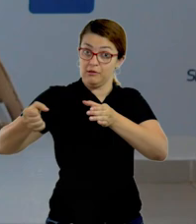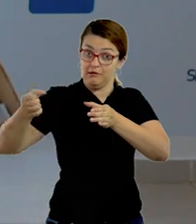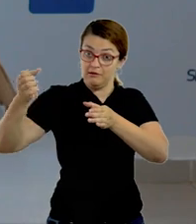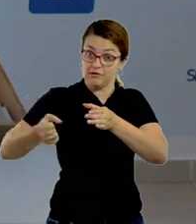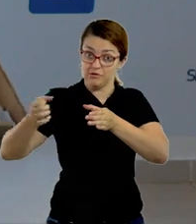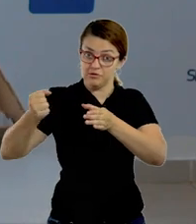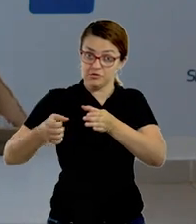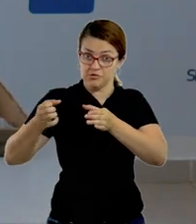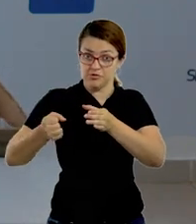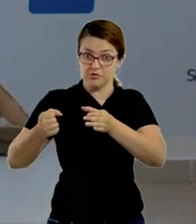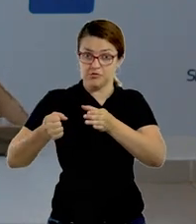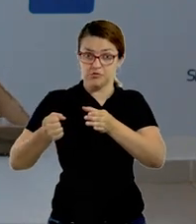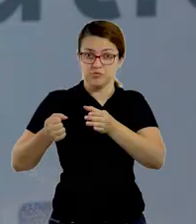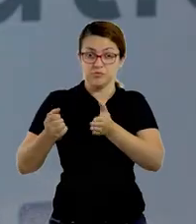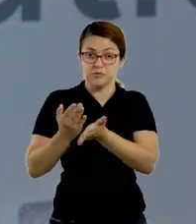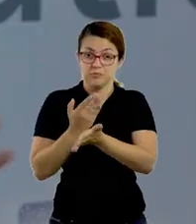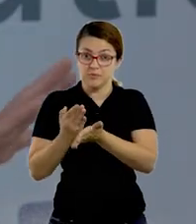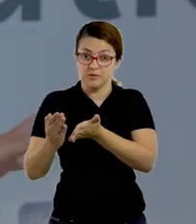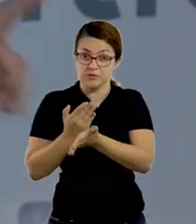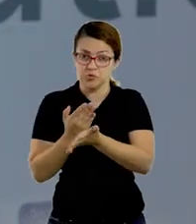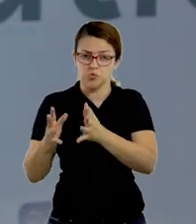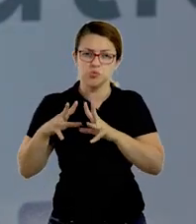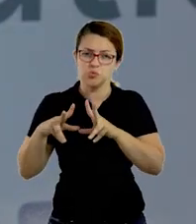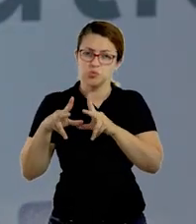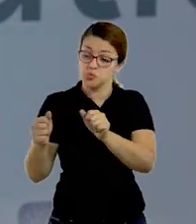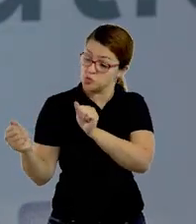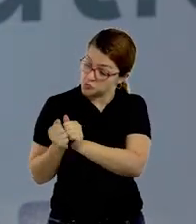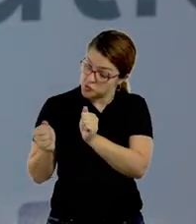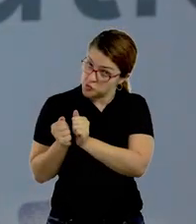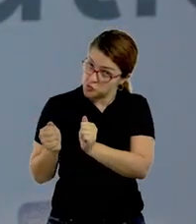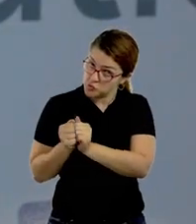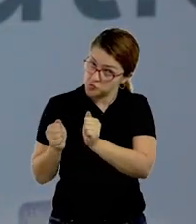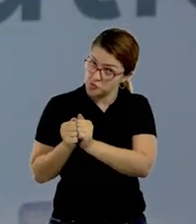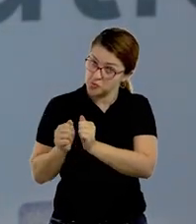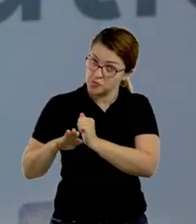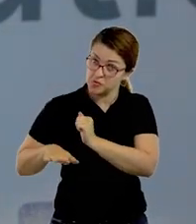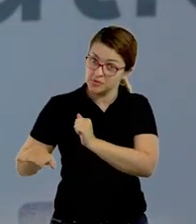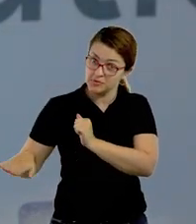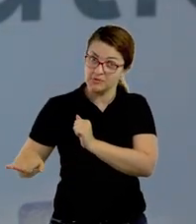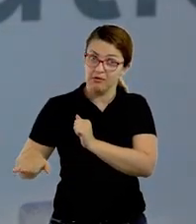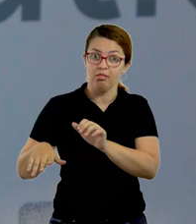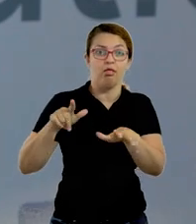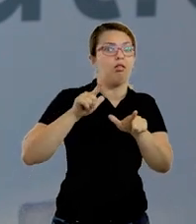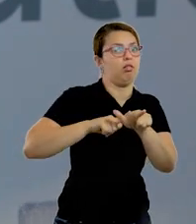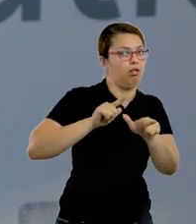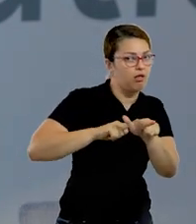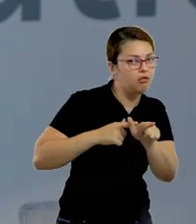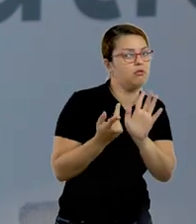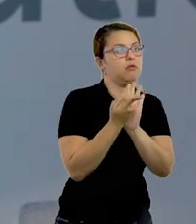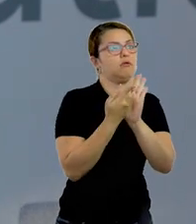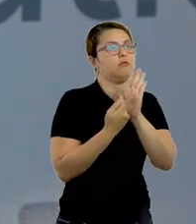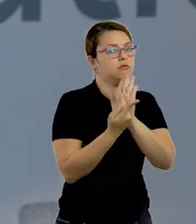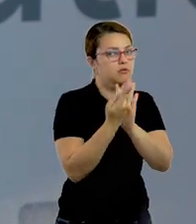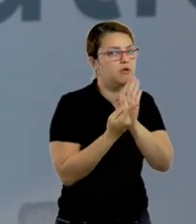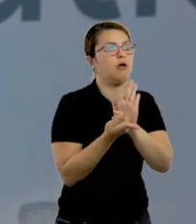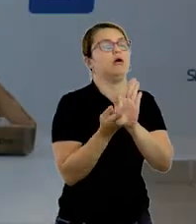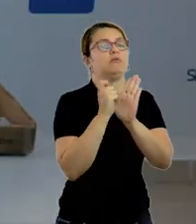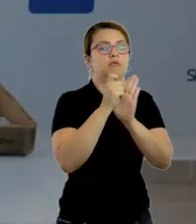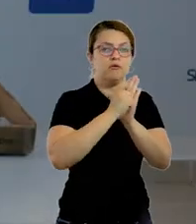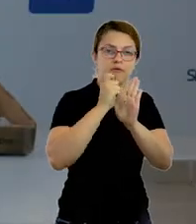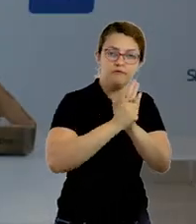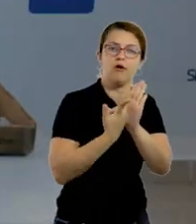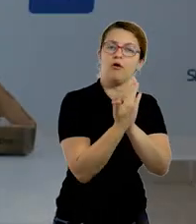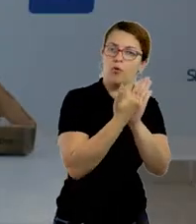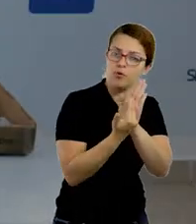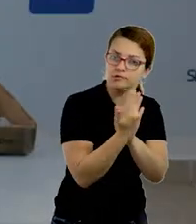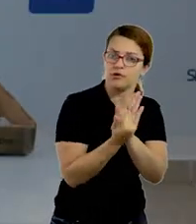ó, pra ficar tudo separadinho. Tudo isso vocês façam juntos, desde a letrinha, as letrinhas.